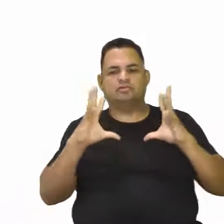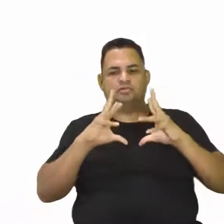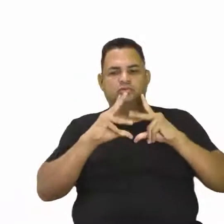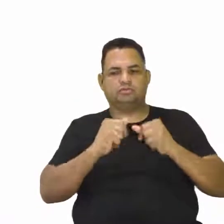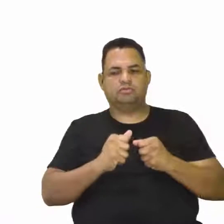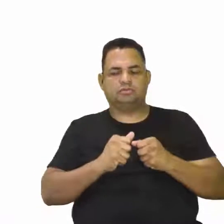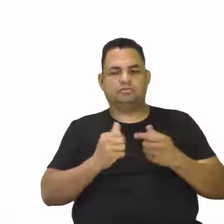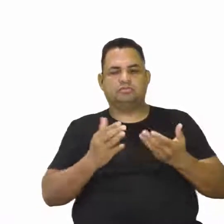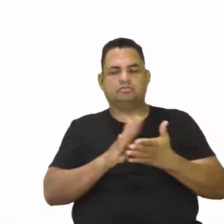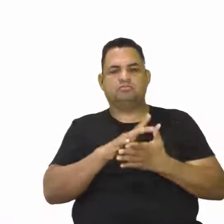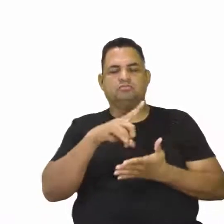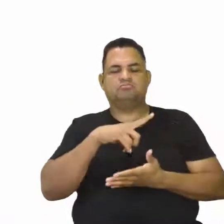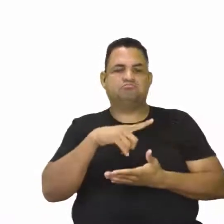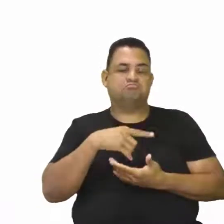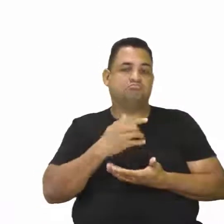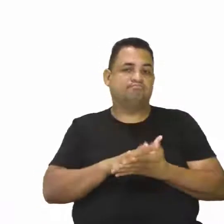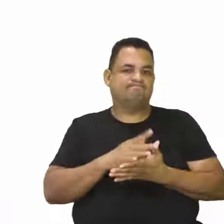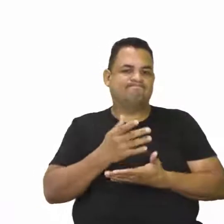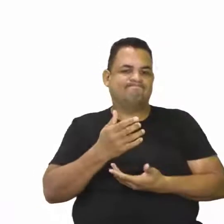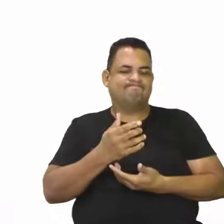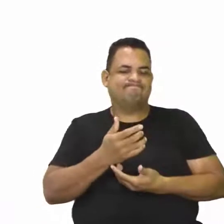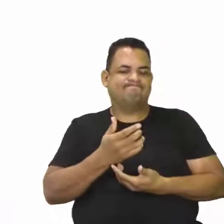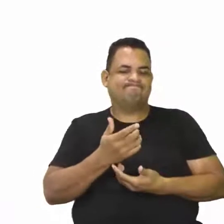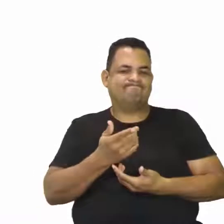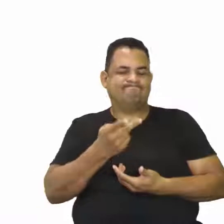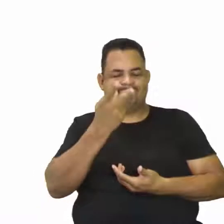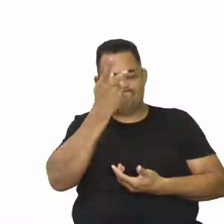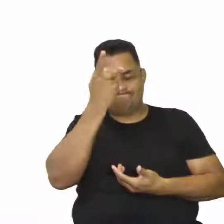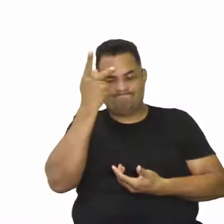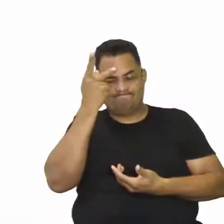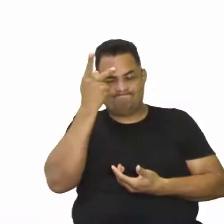Eu tenho certeza que tem gente que não